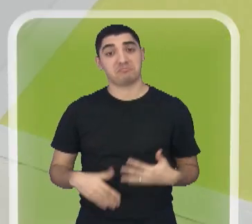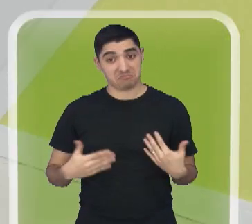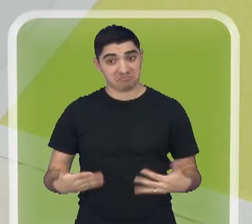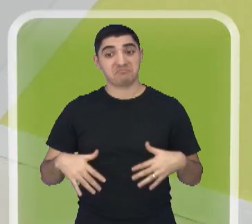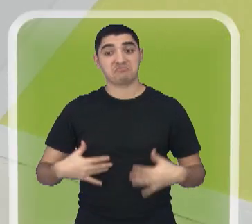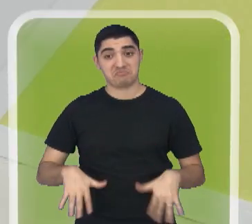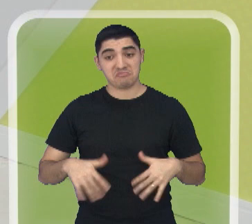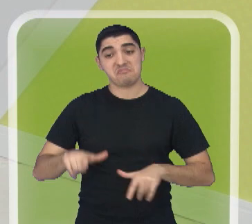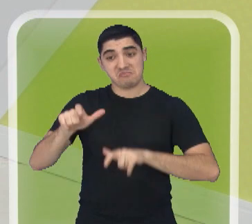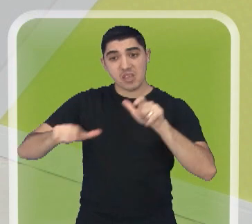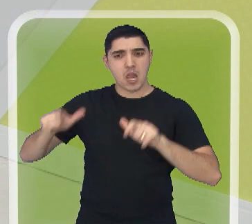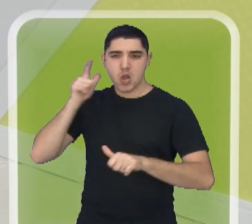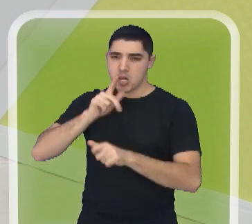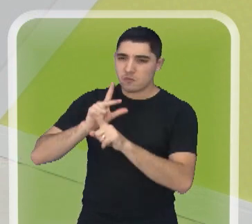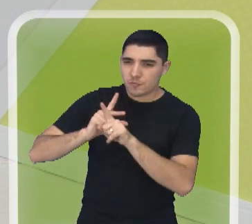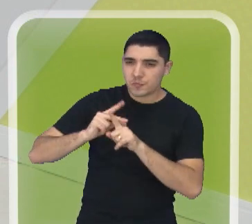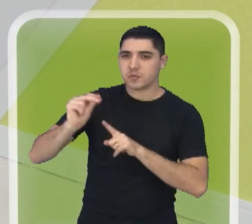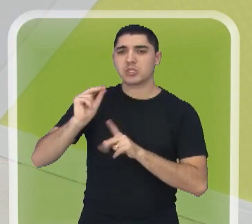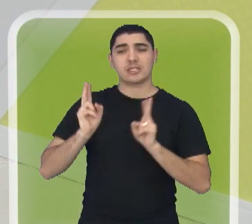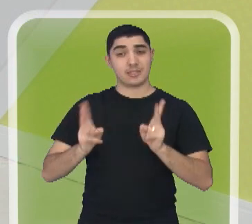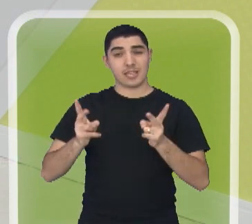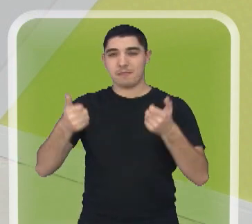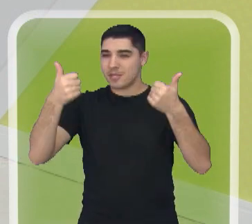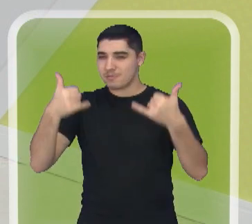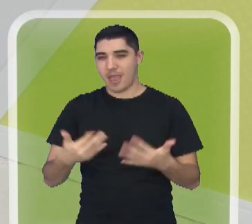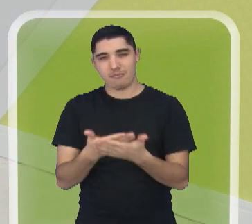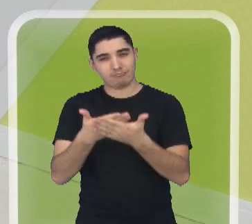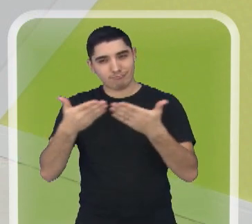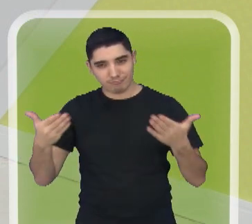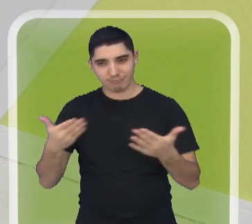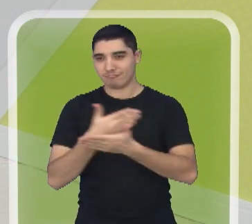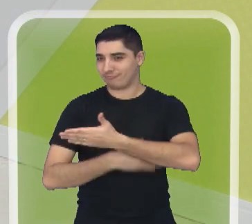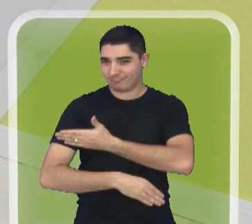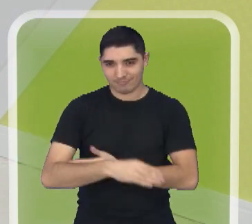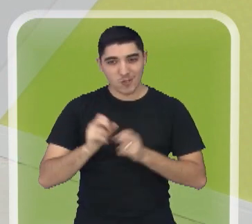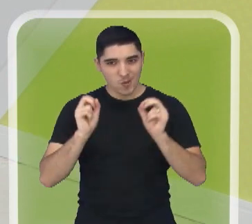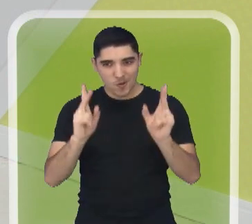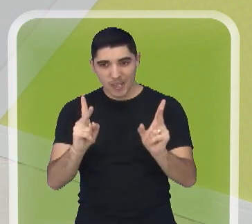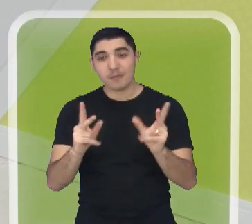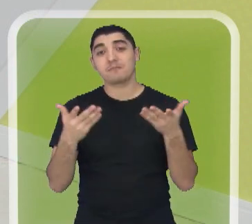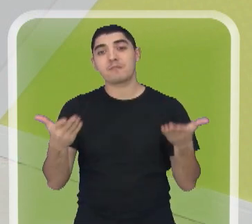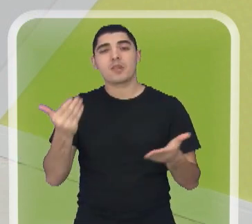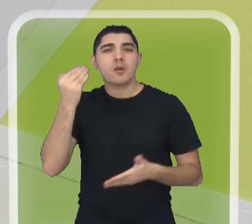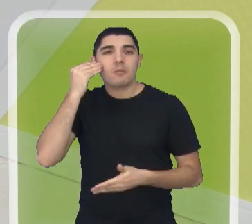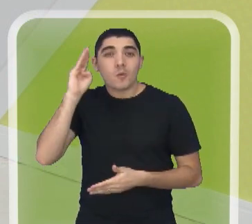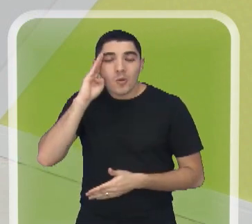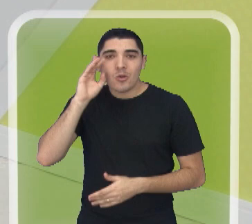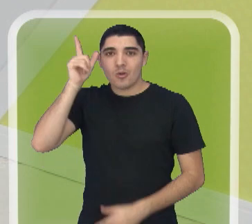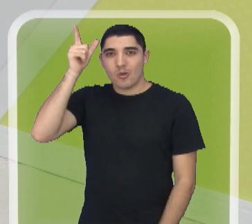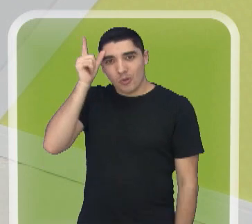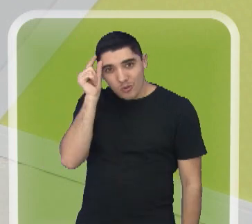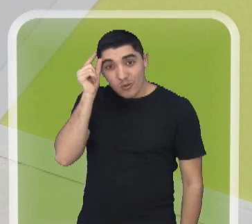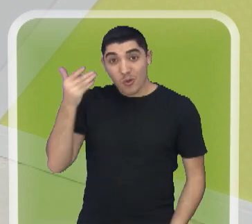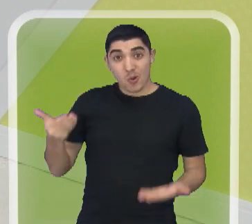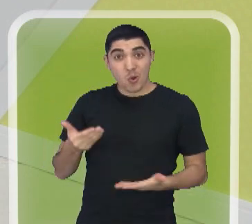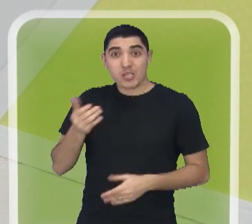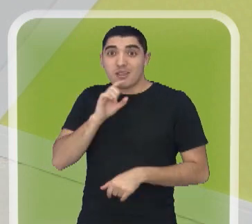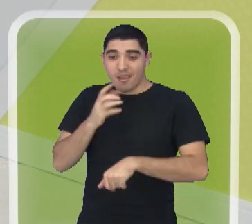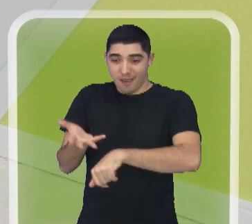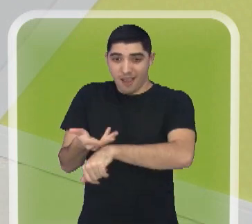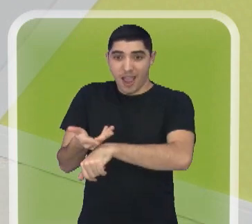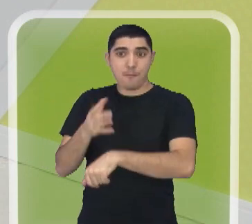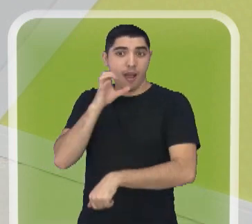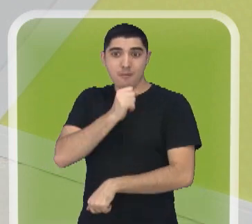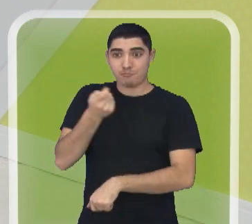são vitoriosos e a gente vai sempre falar de vocês aqui no nosso Hora do Esporte, tá certo? Brunão, ufa, o programa rápido passa assim, ó,